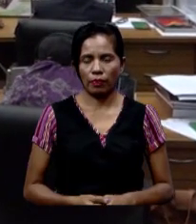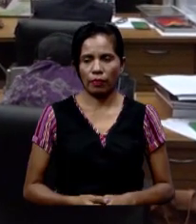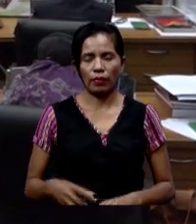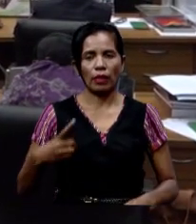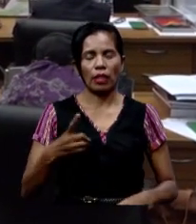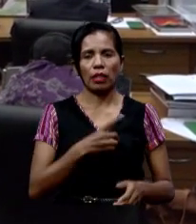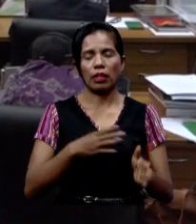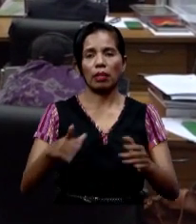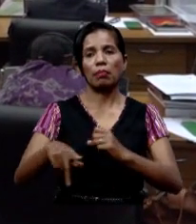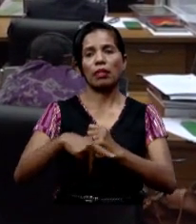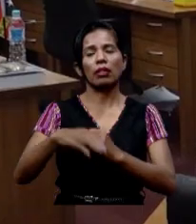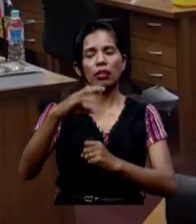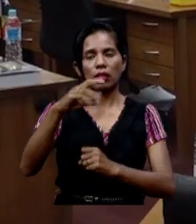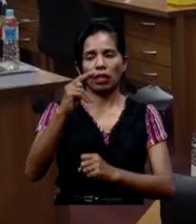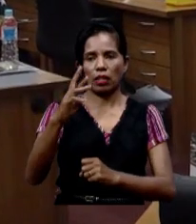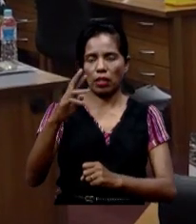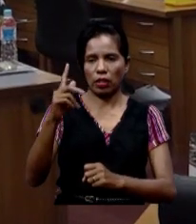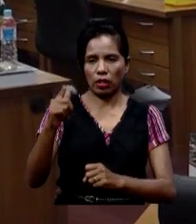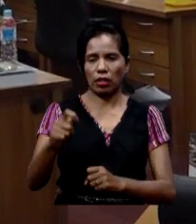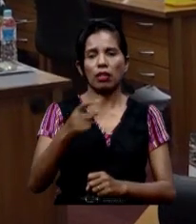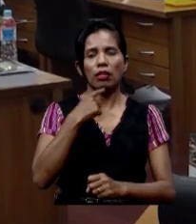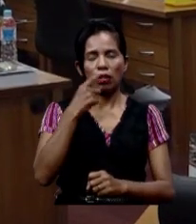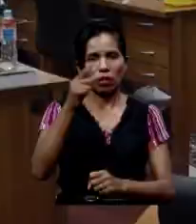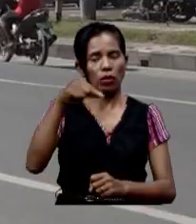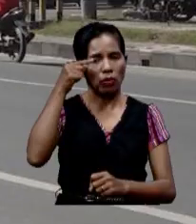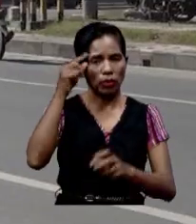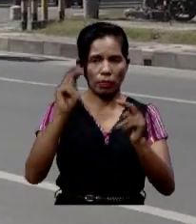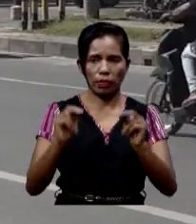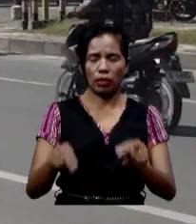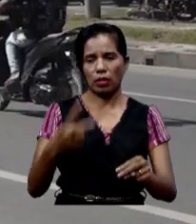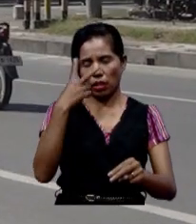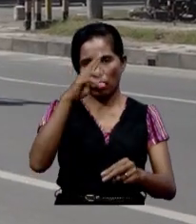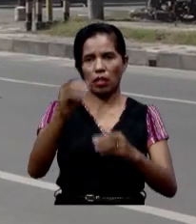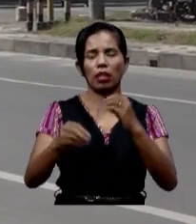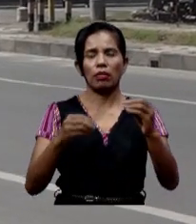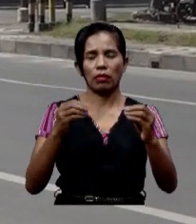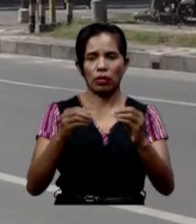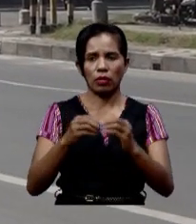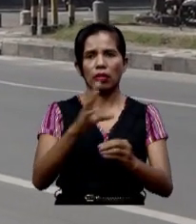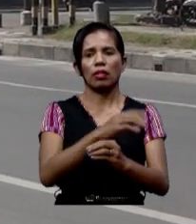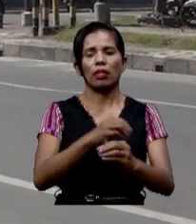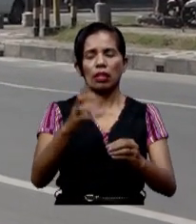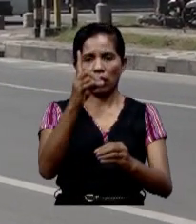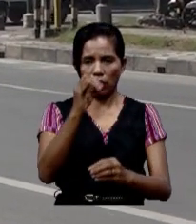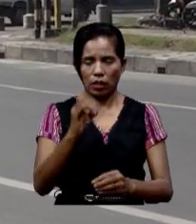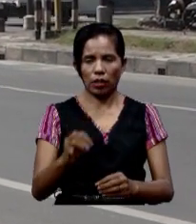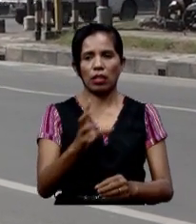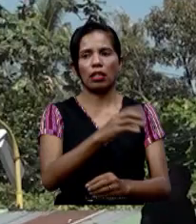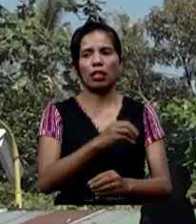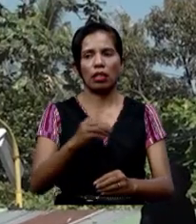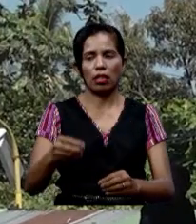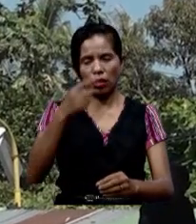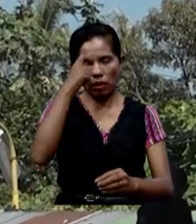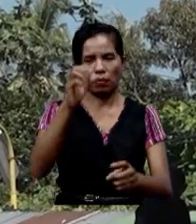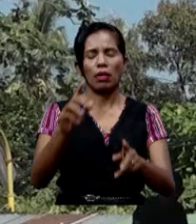Deputado bancada CNRT, Oscar de Araújo, atetem, governo precisa controlar sinais de trânsito, Sira, e a capital dele, tamba